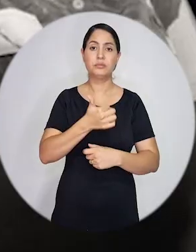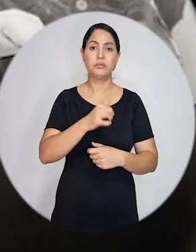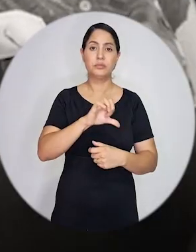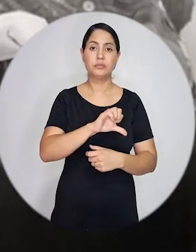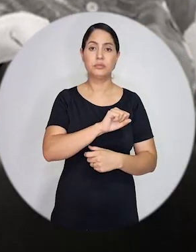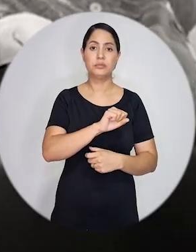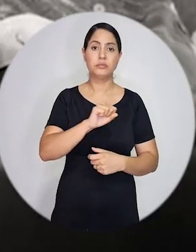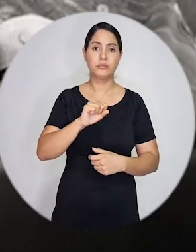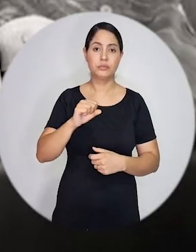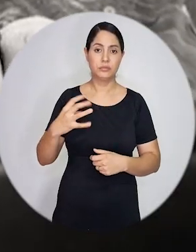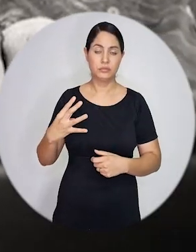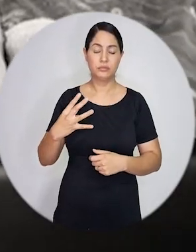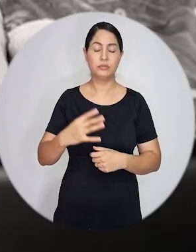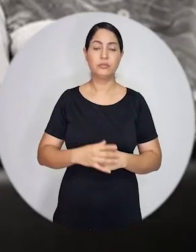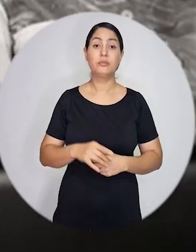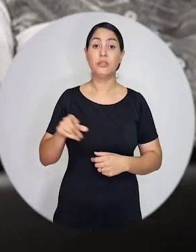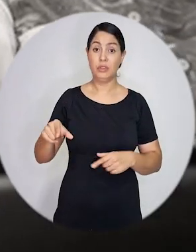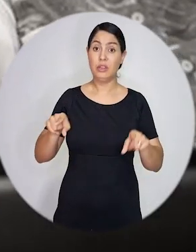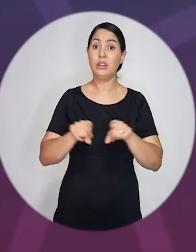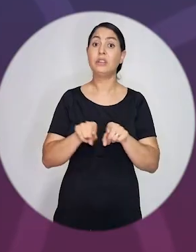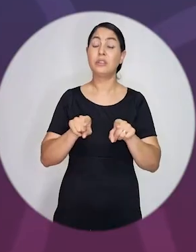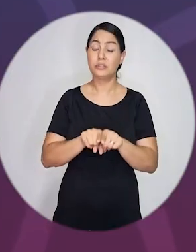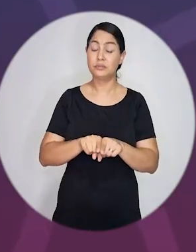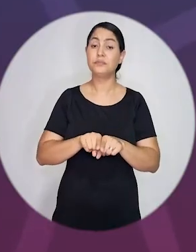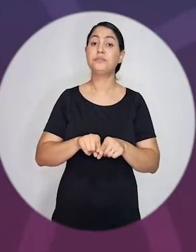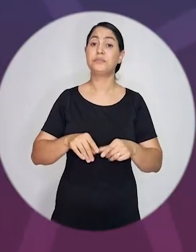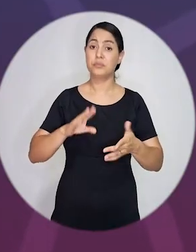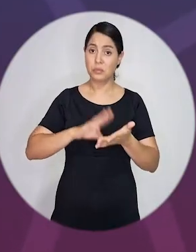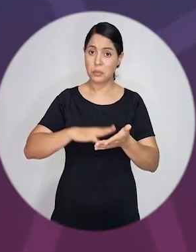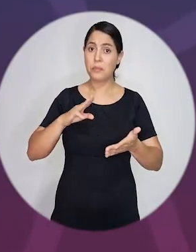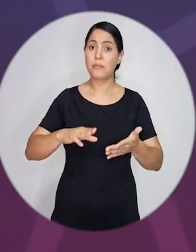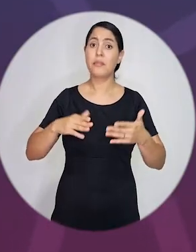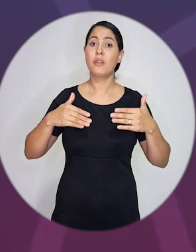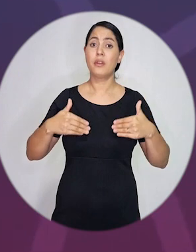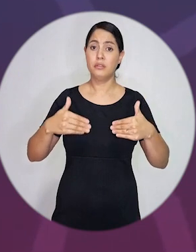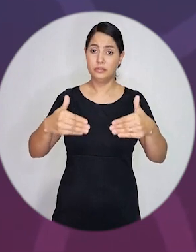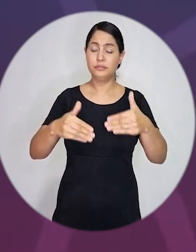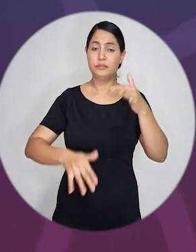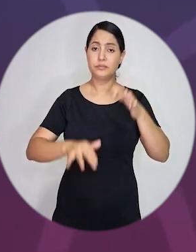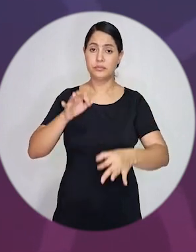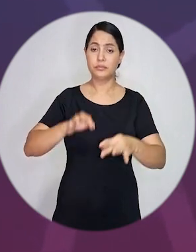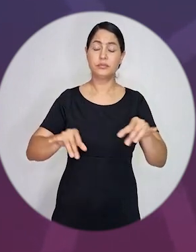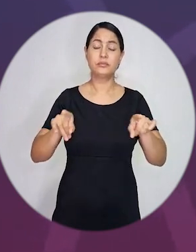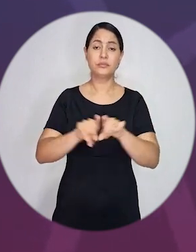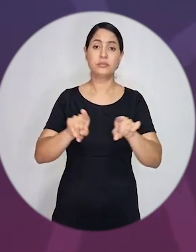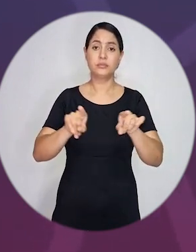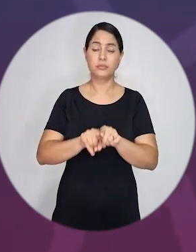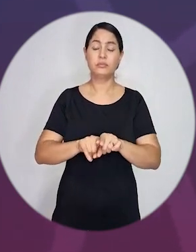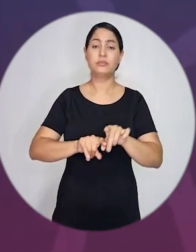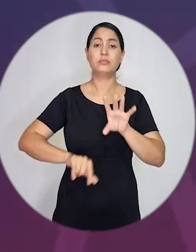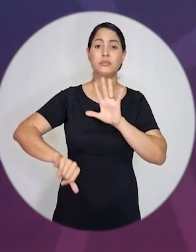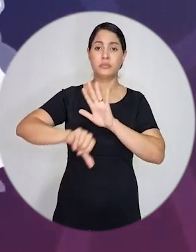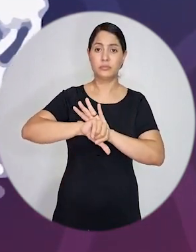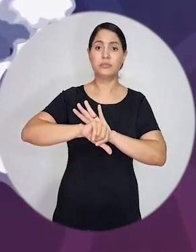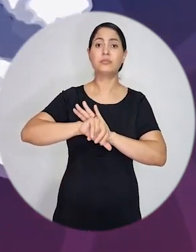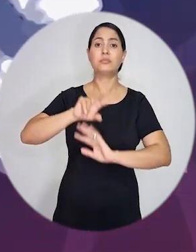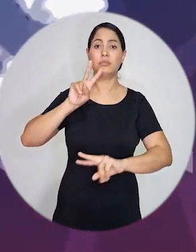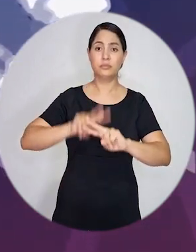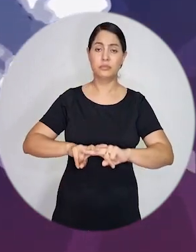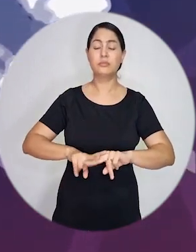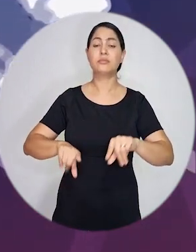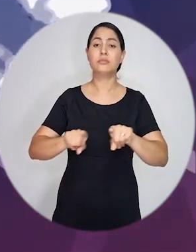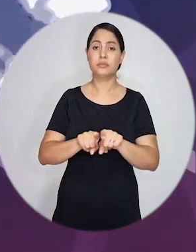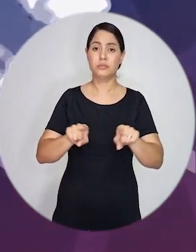de 1984. Atuou como membro do Ministério da Justiça, do Conselho Nacional de Política Criminal